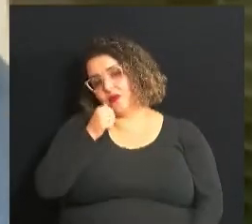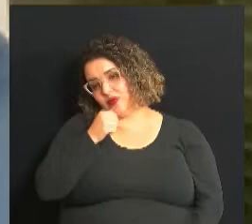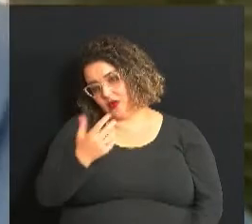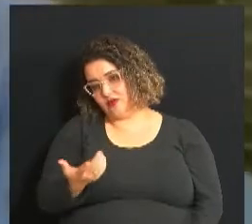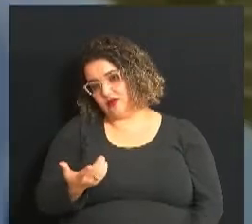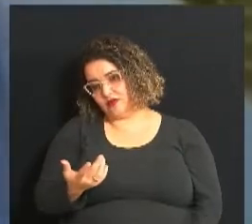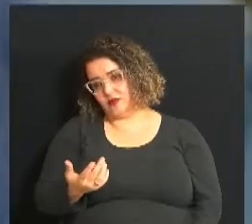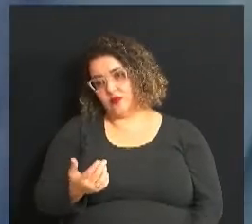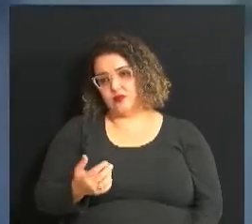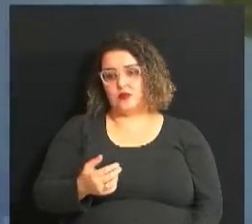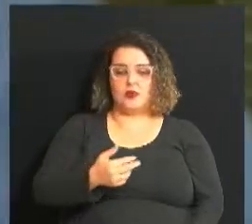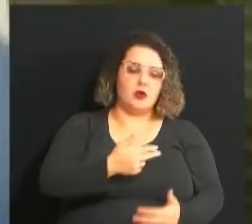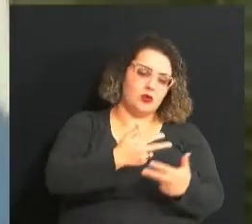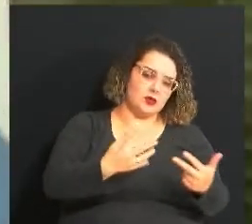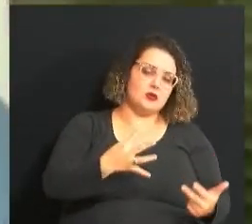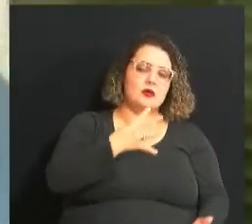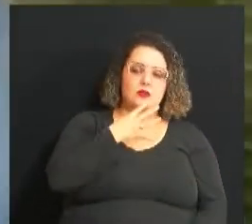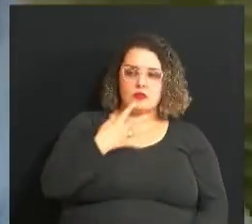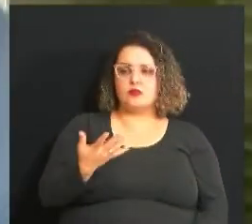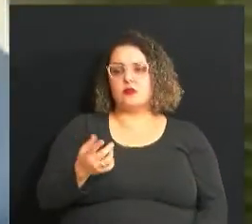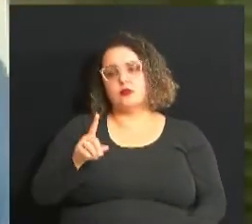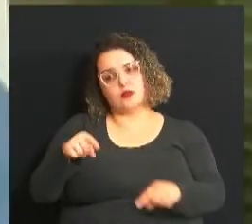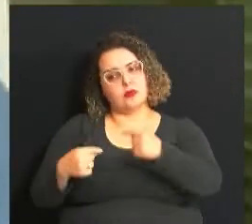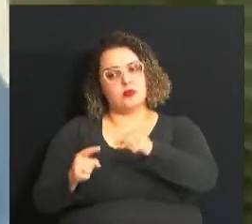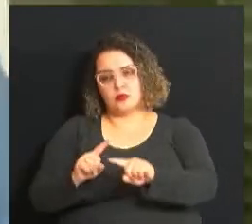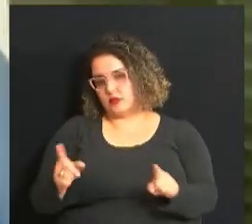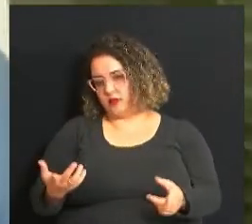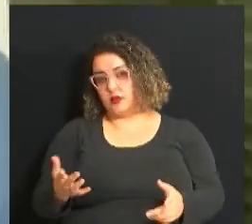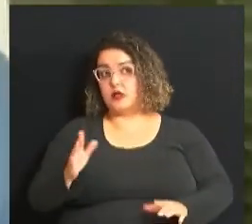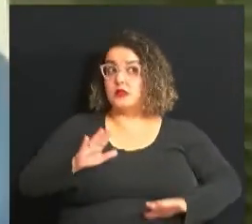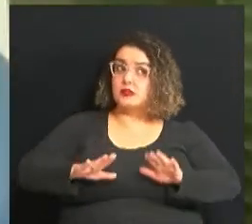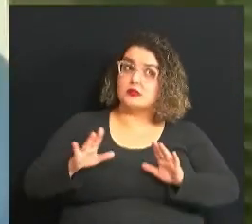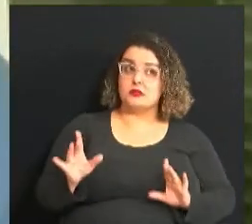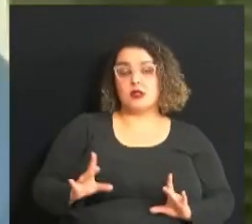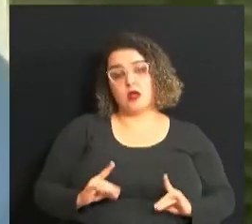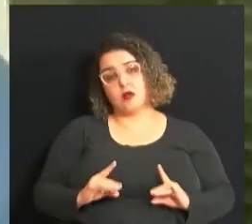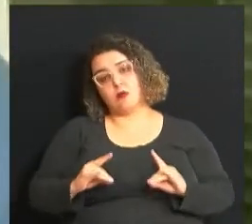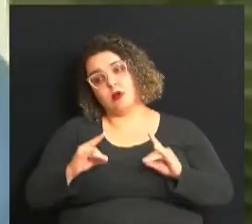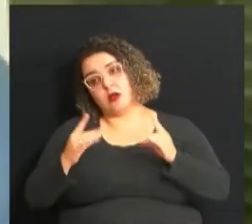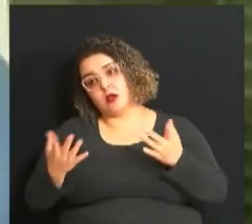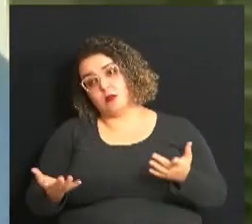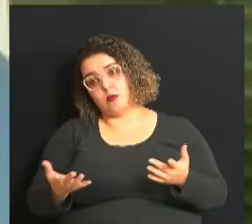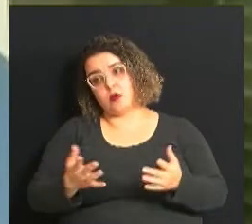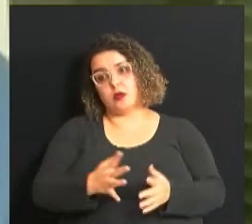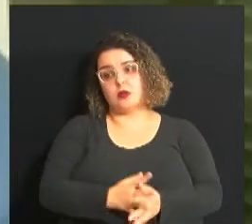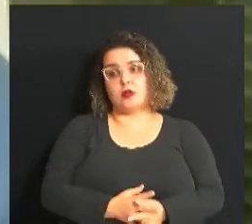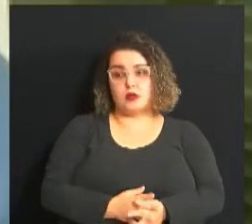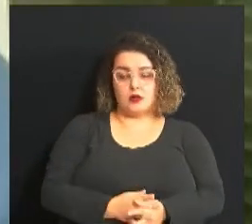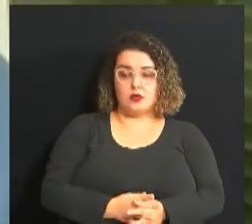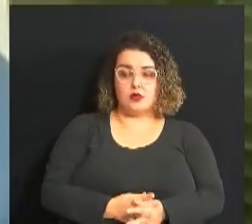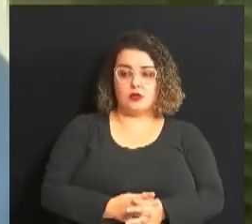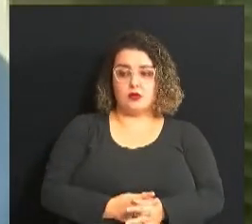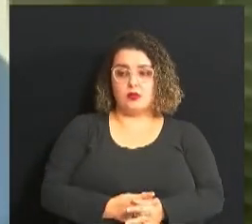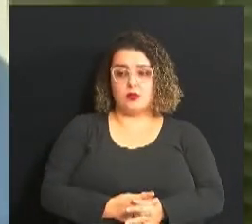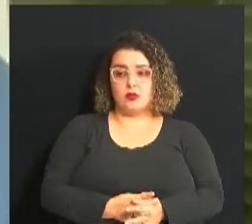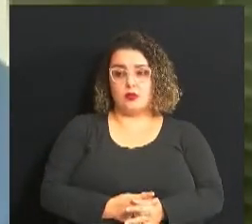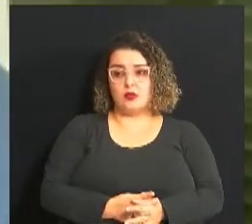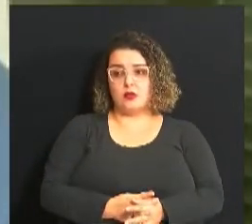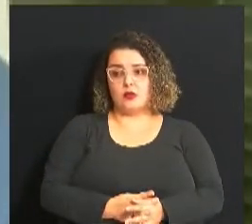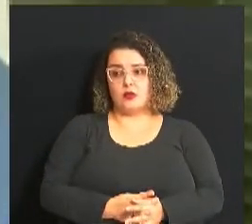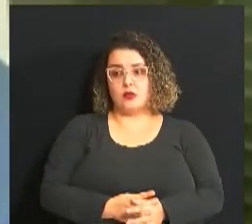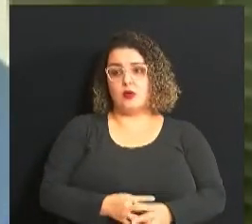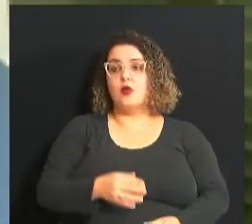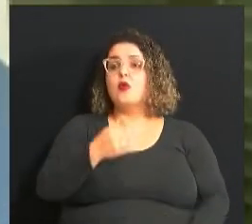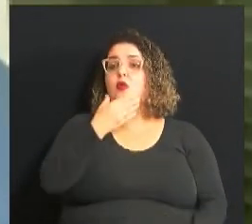são conhecidas. Talvez tenha uma questão hormonal, tem a questão de exposição do homem